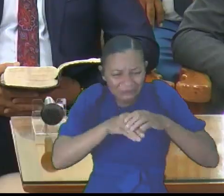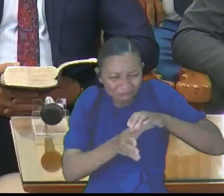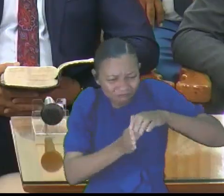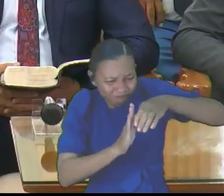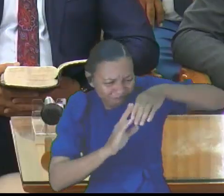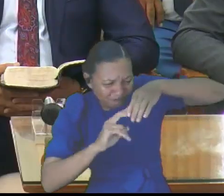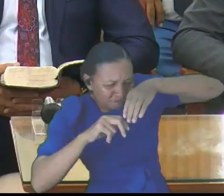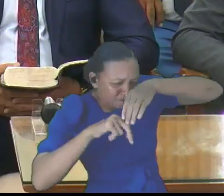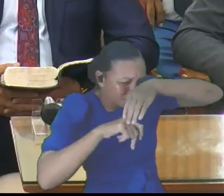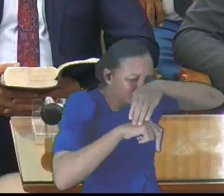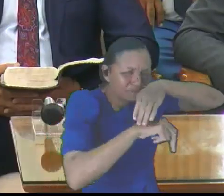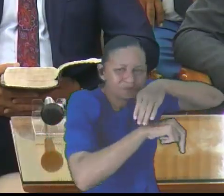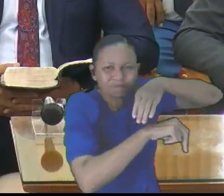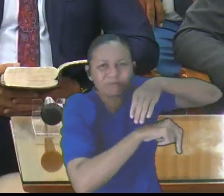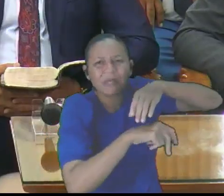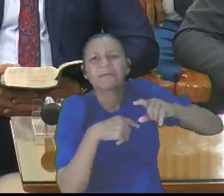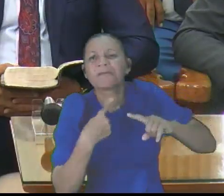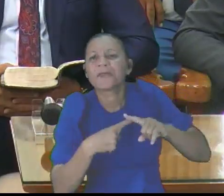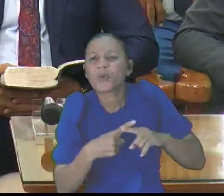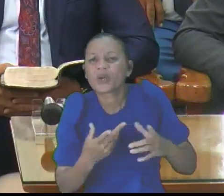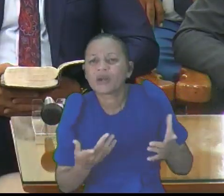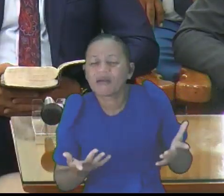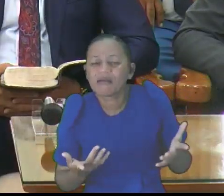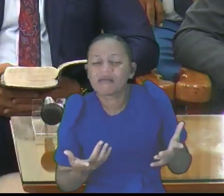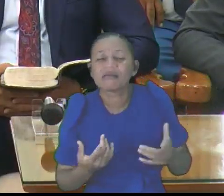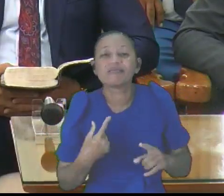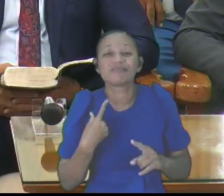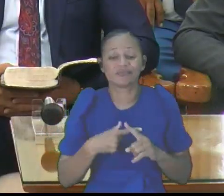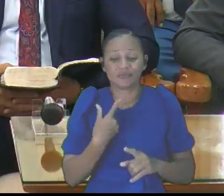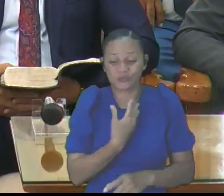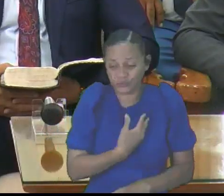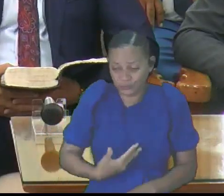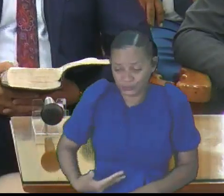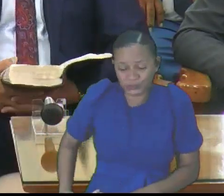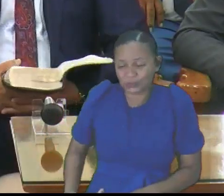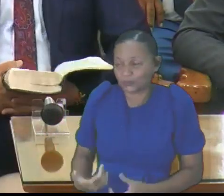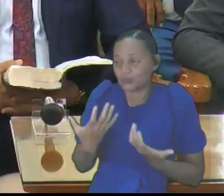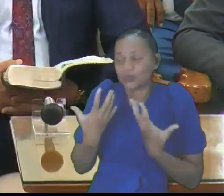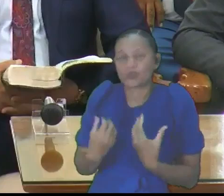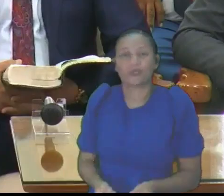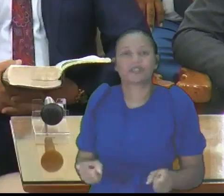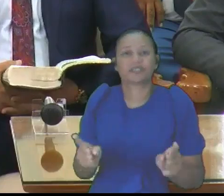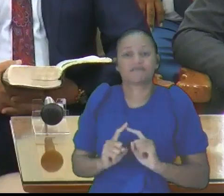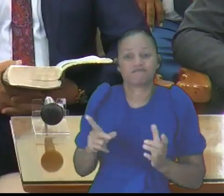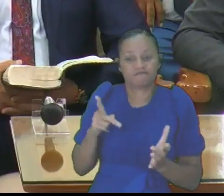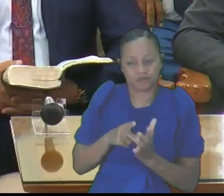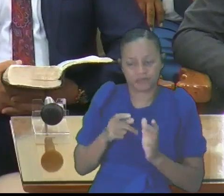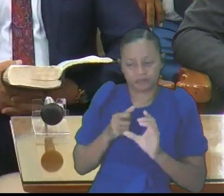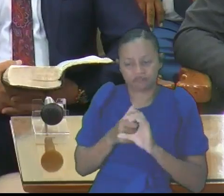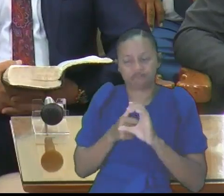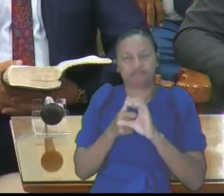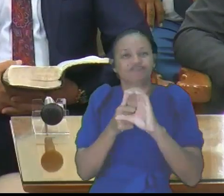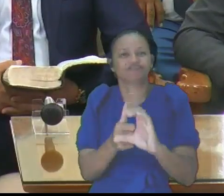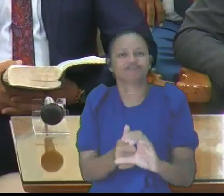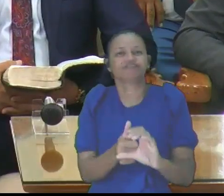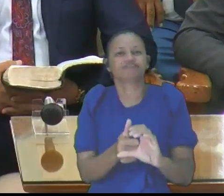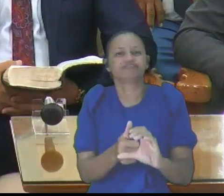cavernas. Mas por quê? Porque o Estado não permite que os verdadeiros